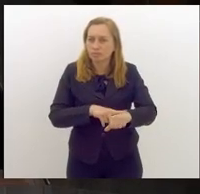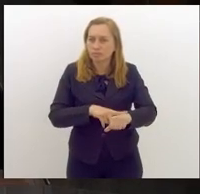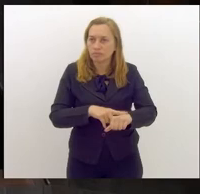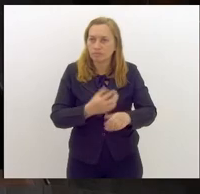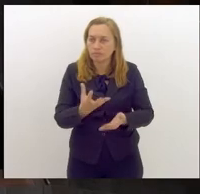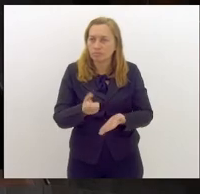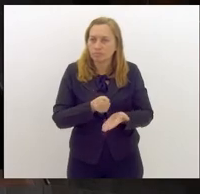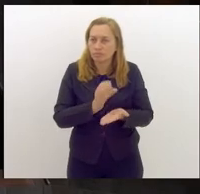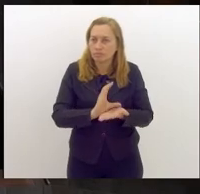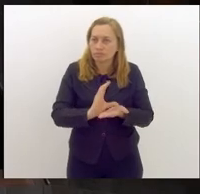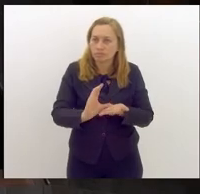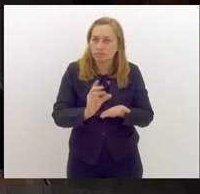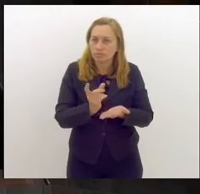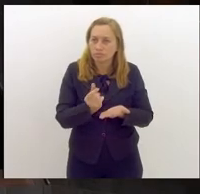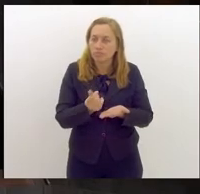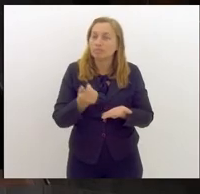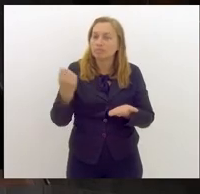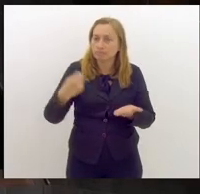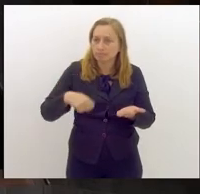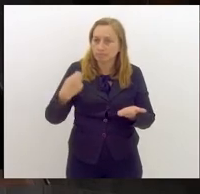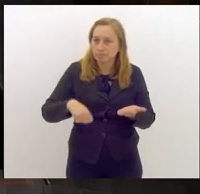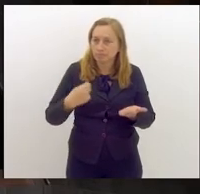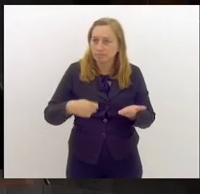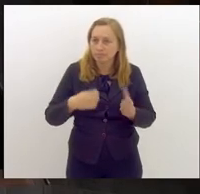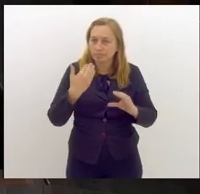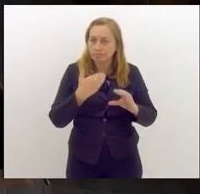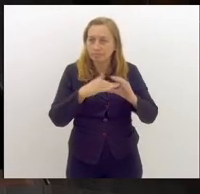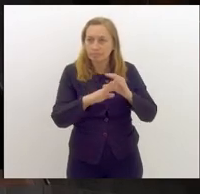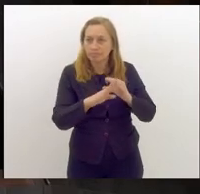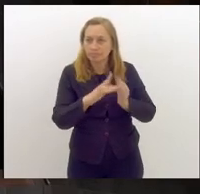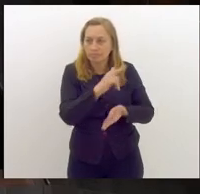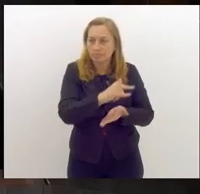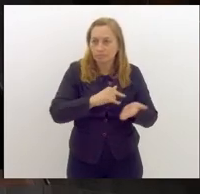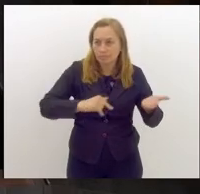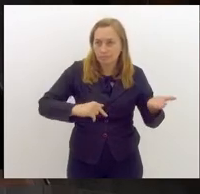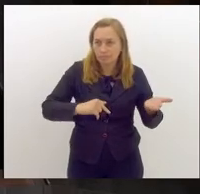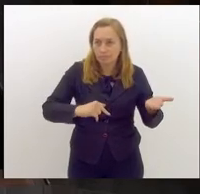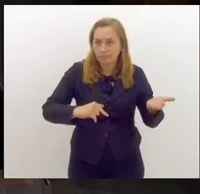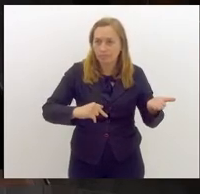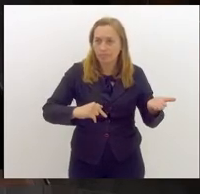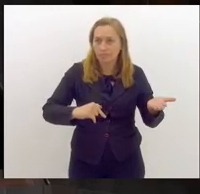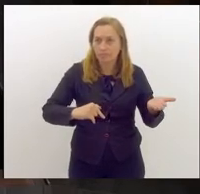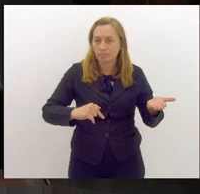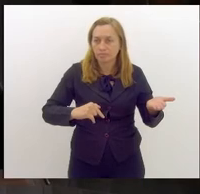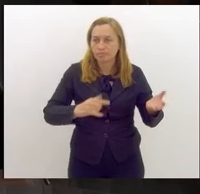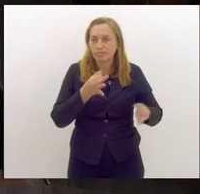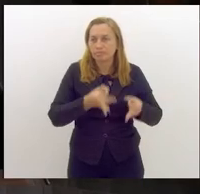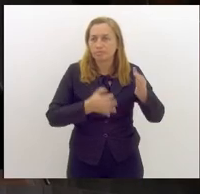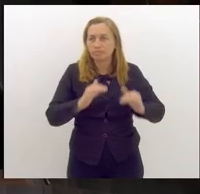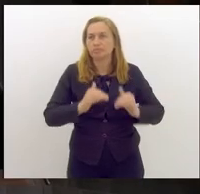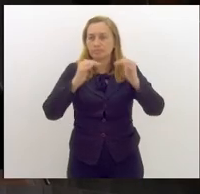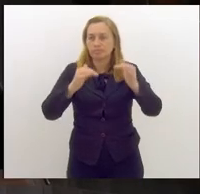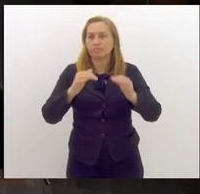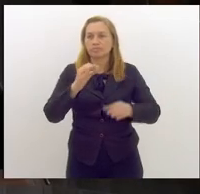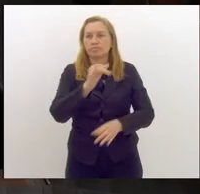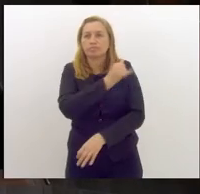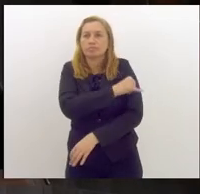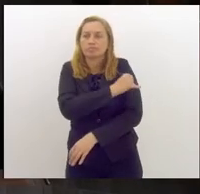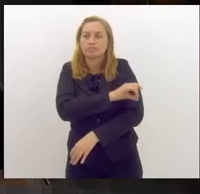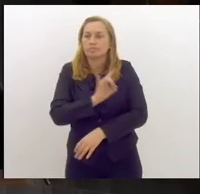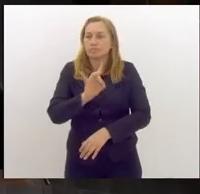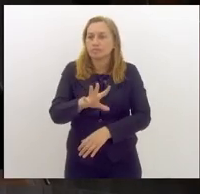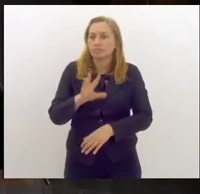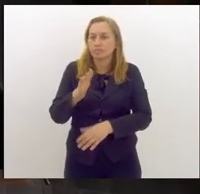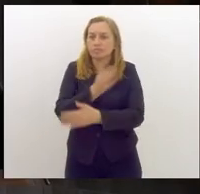Nós deveríamos ter mandado uma certidão do Tribunal de Justiça do Rio dizendo que somente